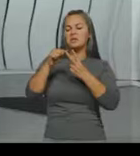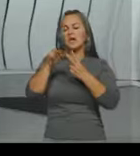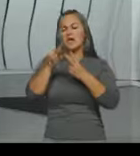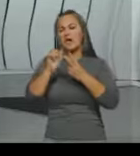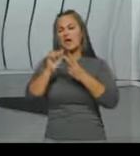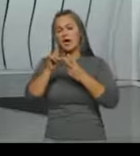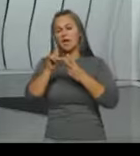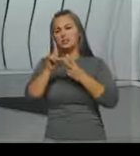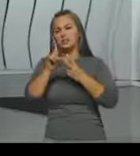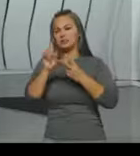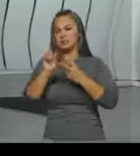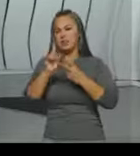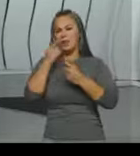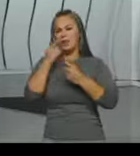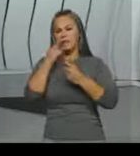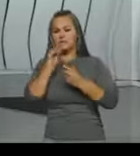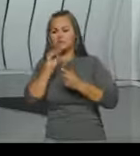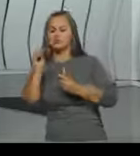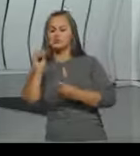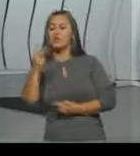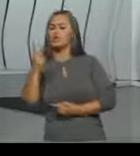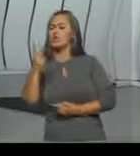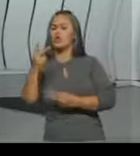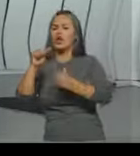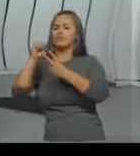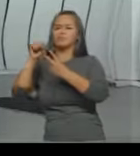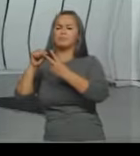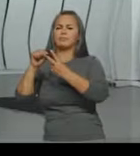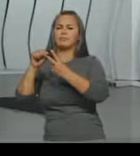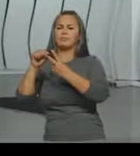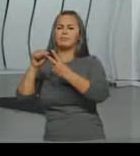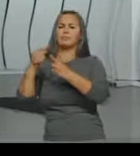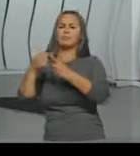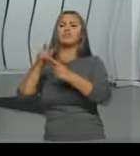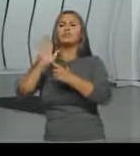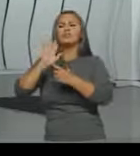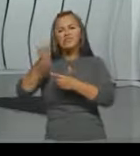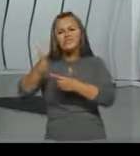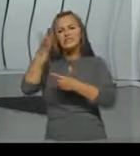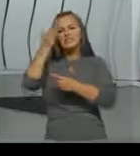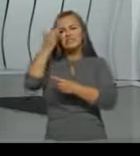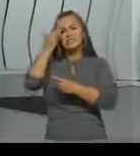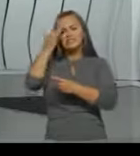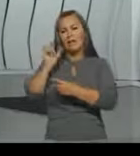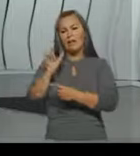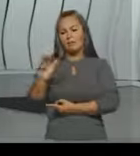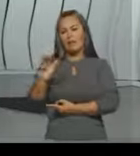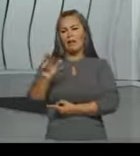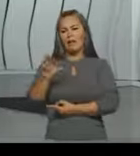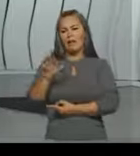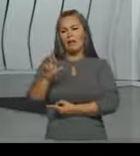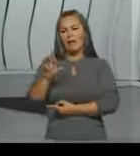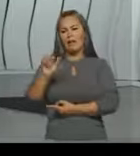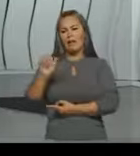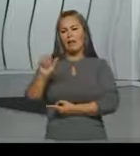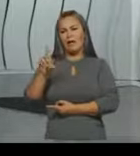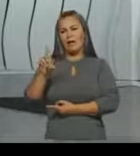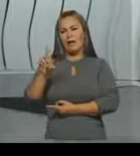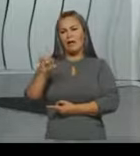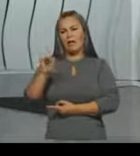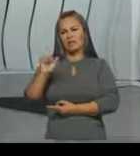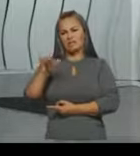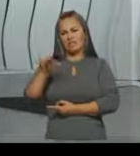escrevo 2π. Flávio, mas tem que colocar o radiano. Eu já sei que tem radiano, porque às vezes você escreve radiano e vai ficar trabalhando lá